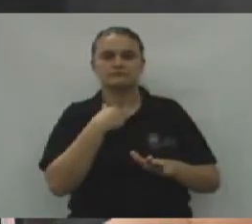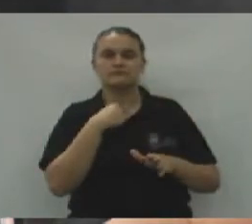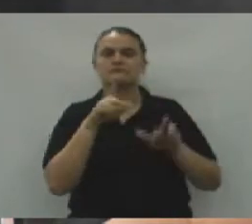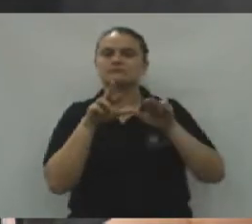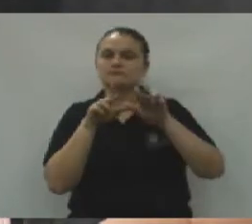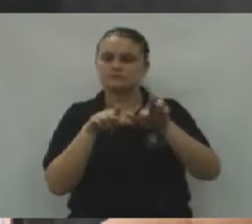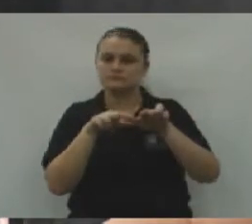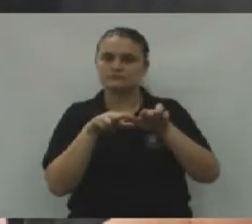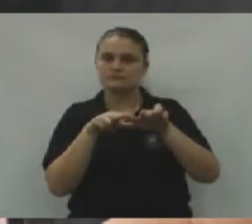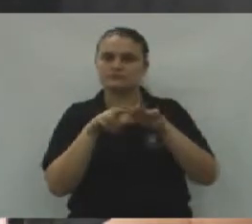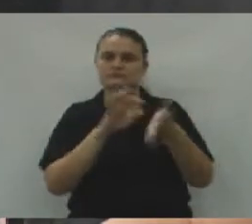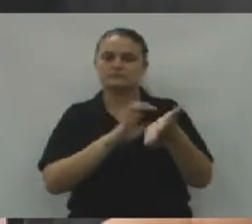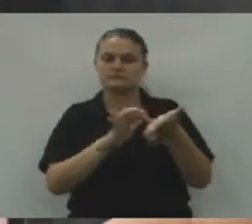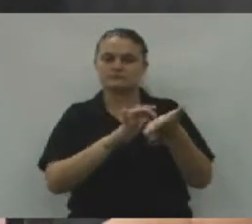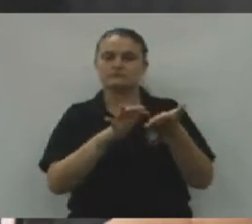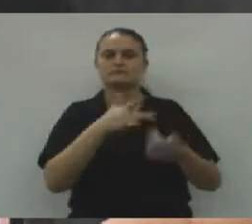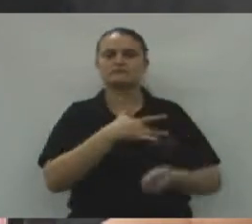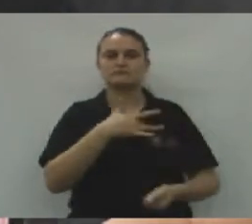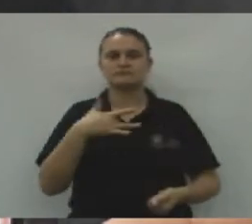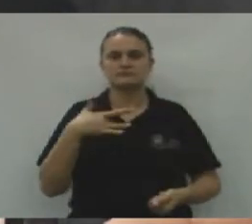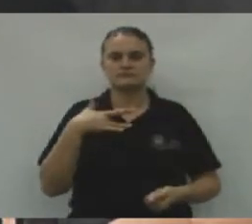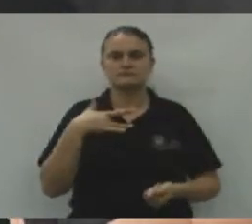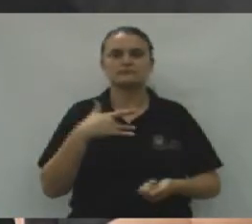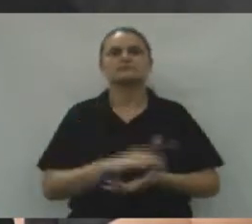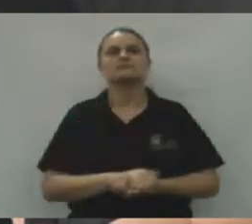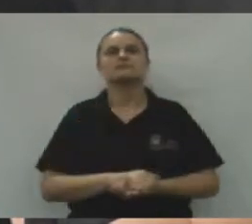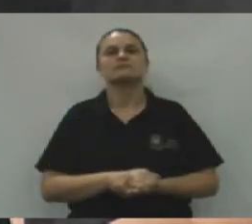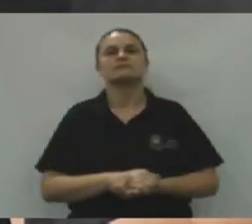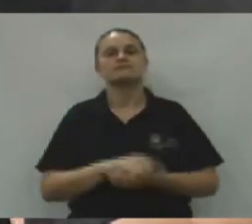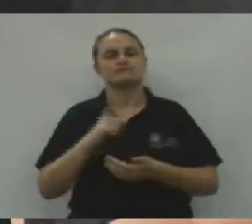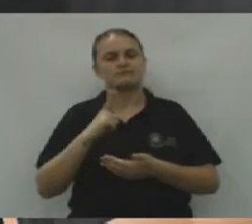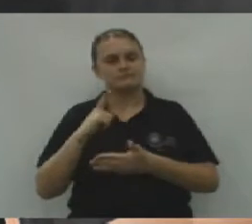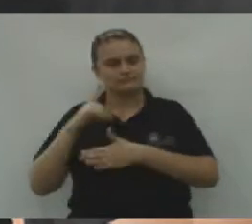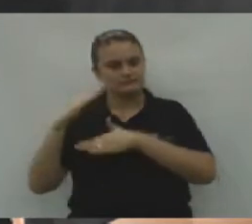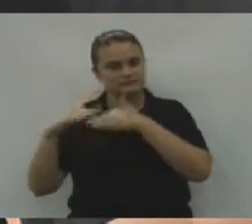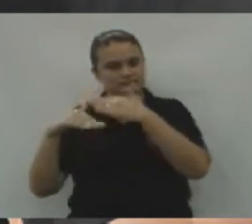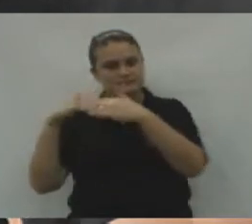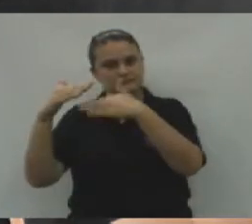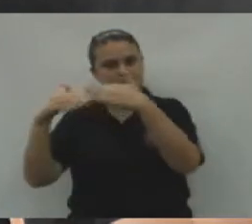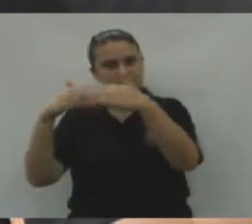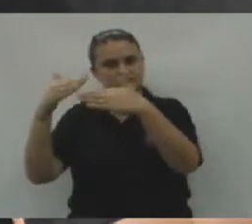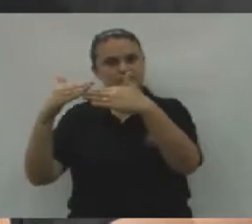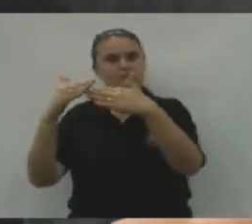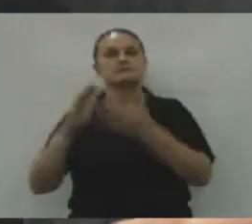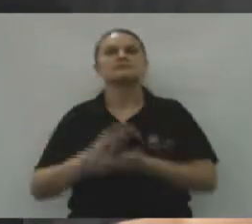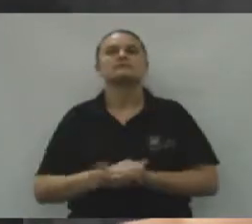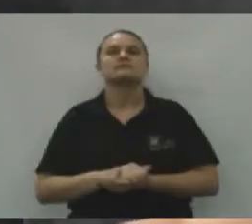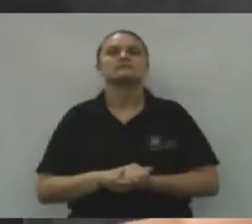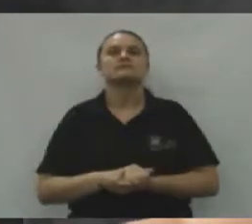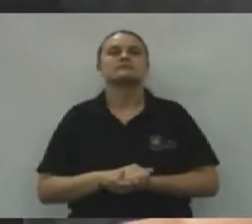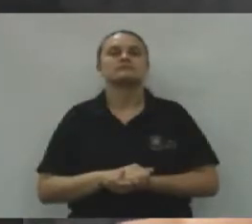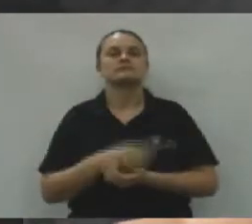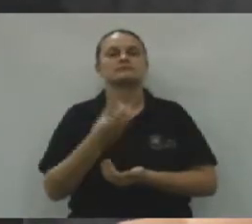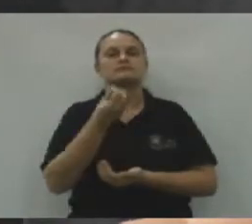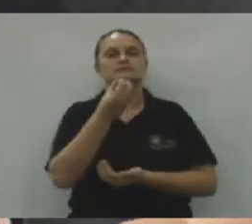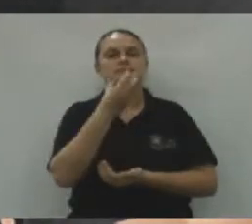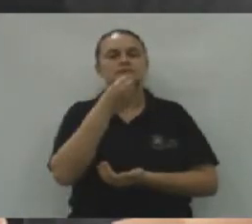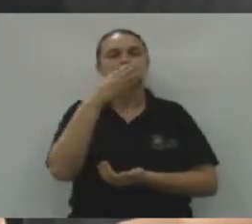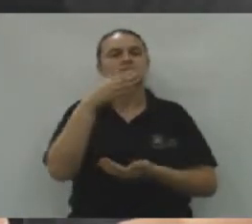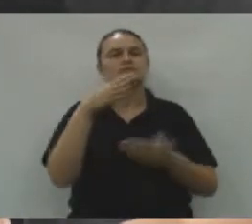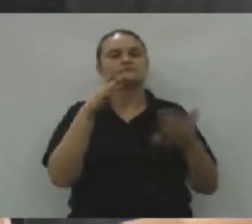mesma forma, a Secretaria de Saúde, onde evoluiu e avançou na sua qualidade